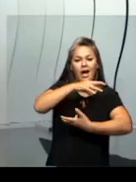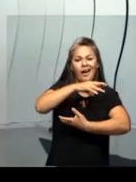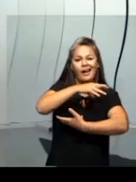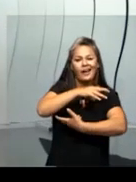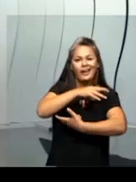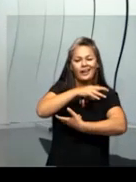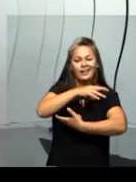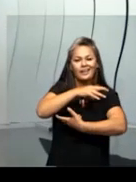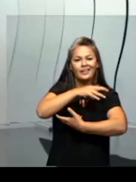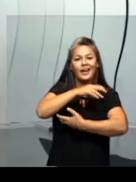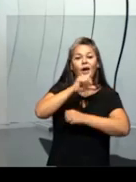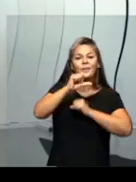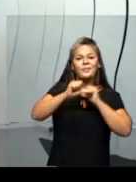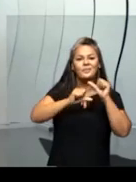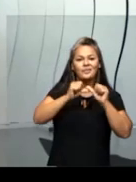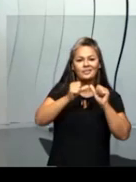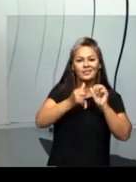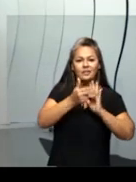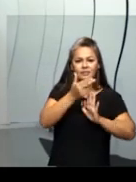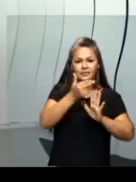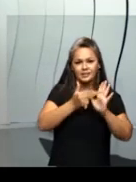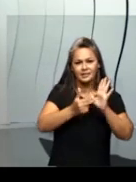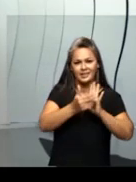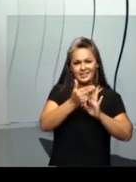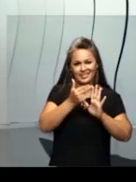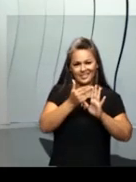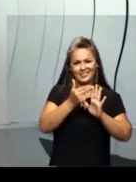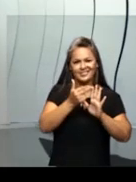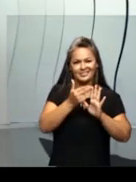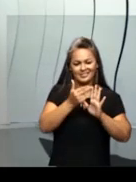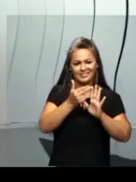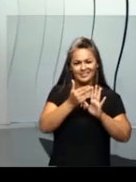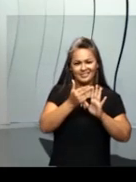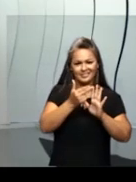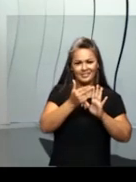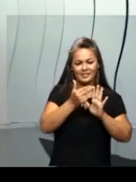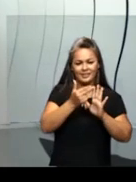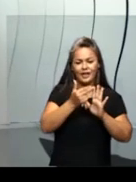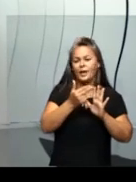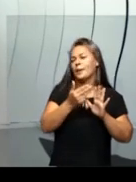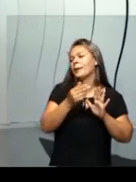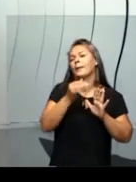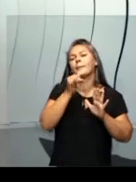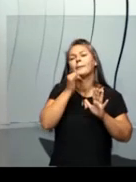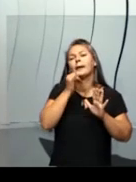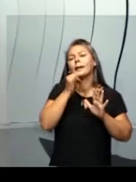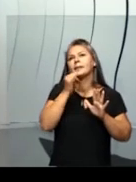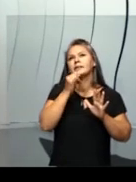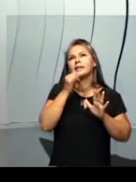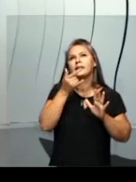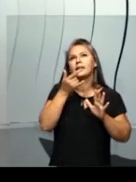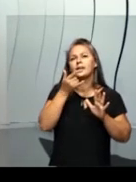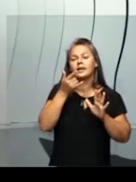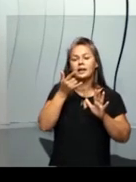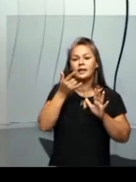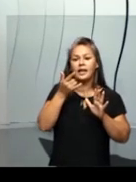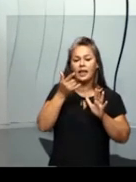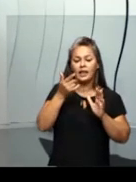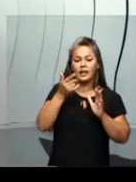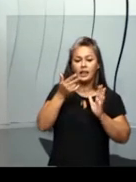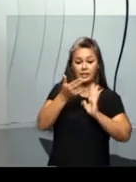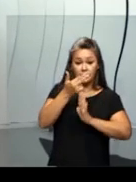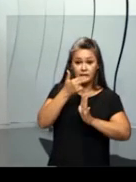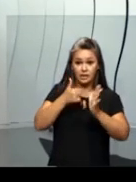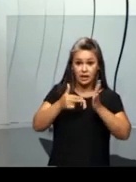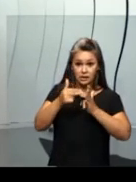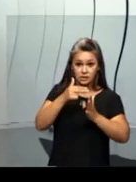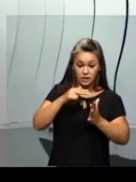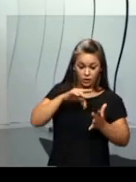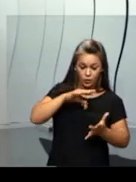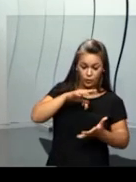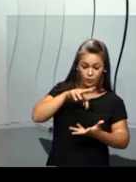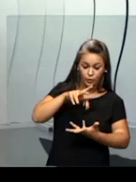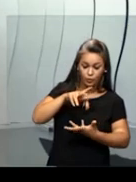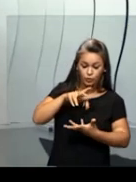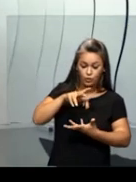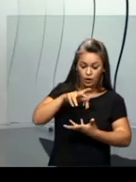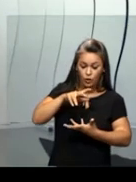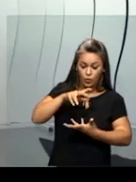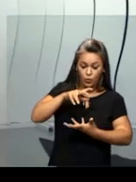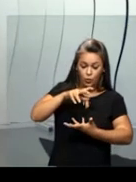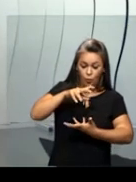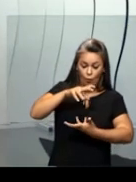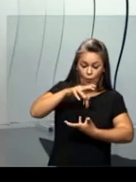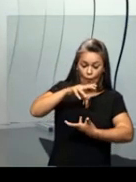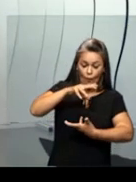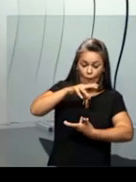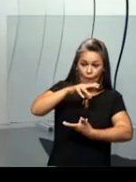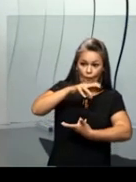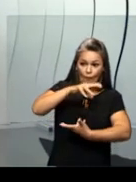tem como ficar exatamente representado como é, pela extensão territorial de cada um. Então vai ter muitas essas deformações, mas